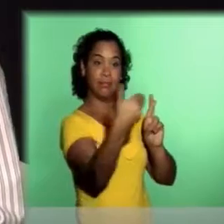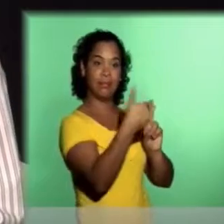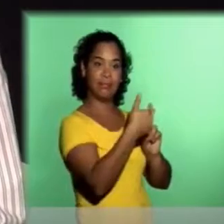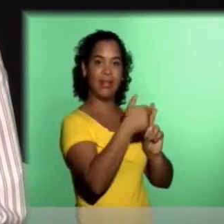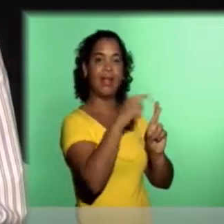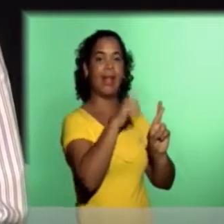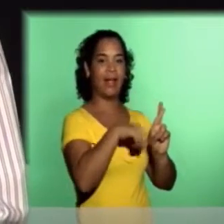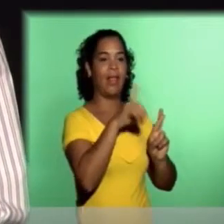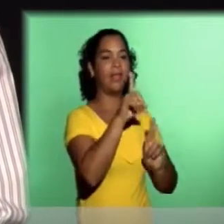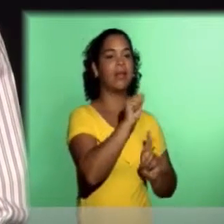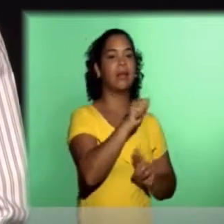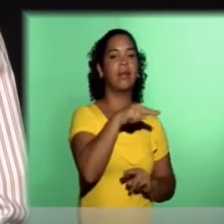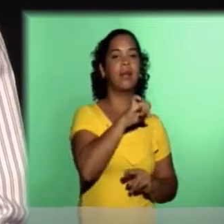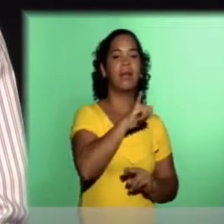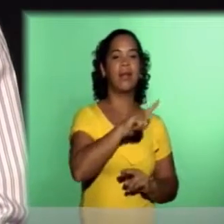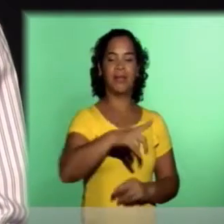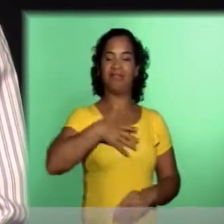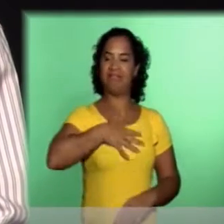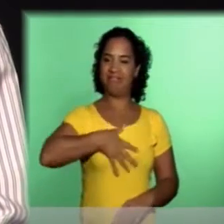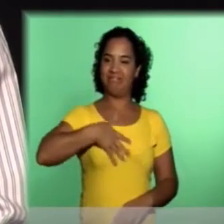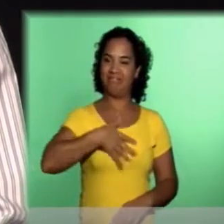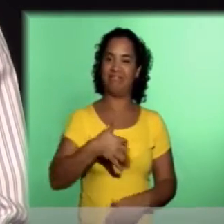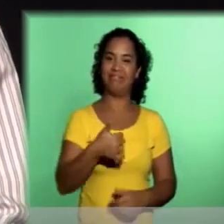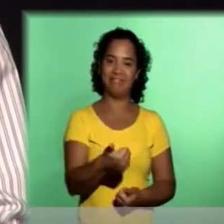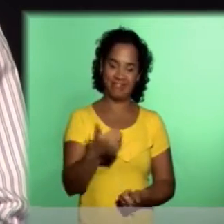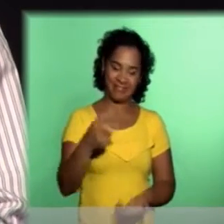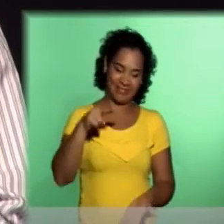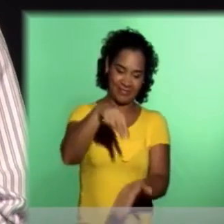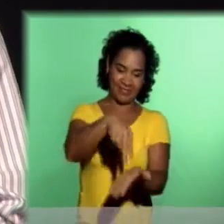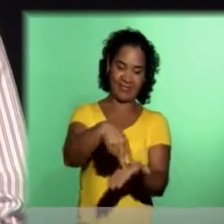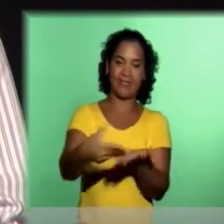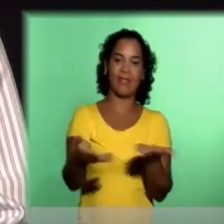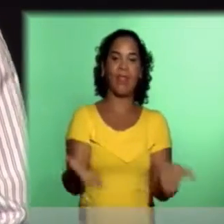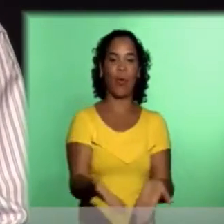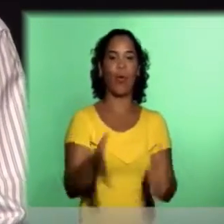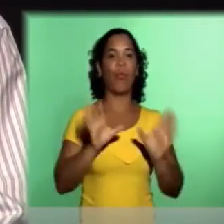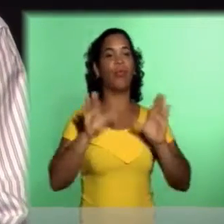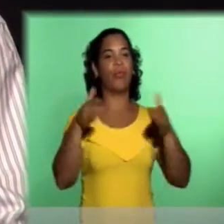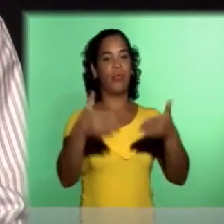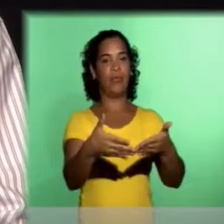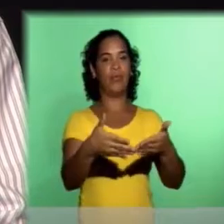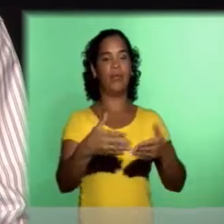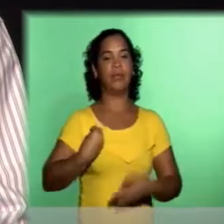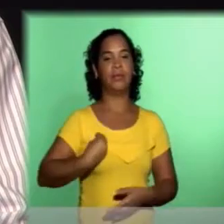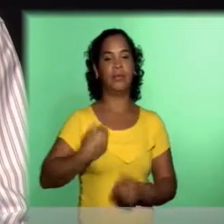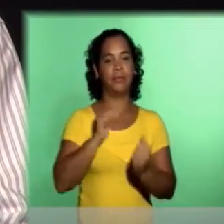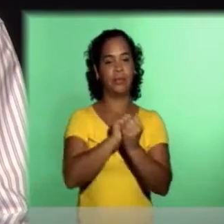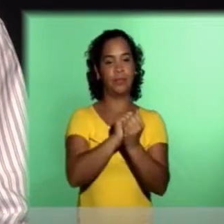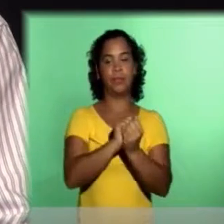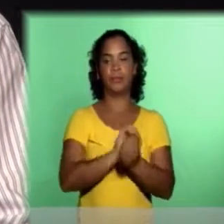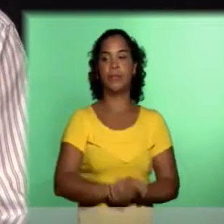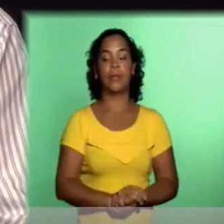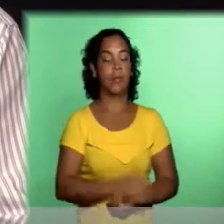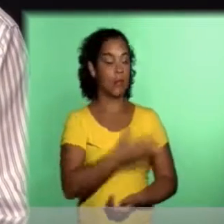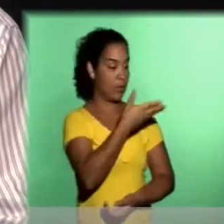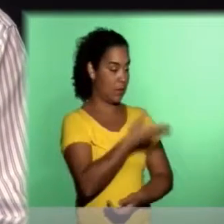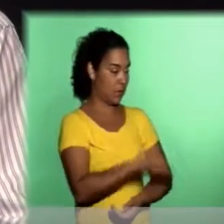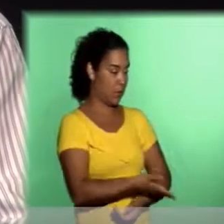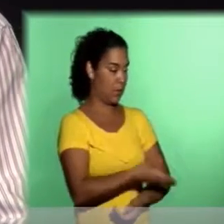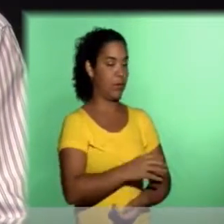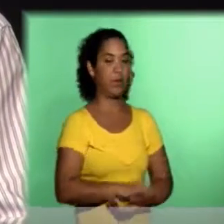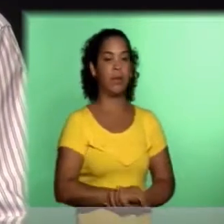isso, Daniel, é uma satisfação tê-lo aqui nesta conferência final. O Daniel Cara